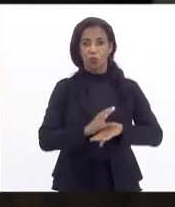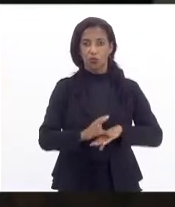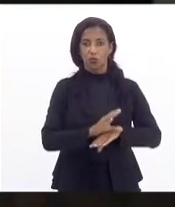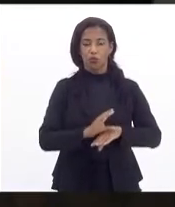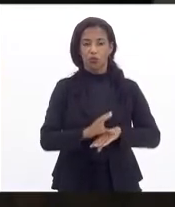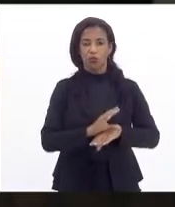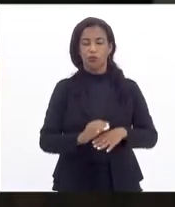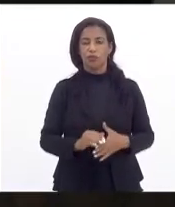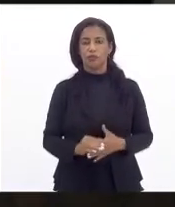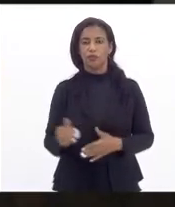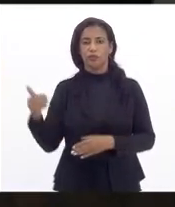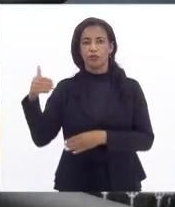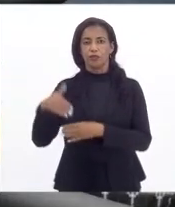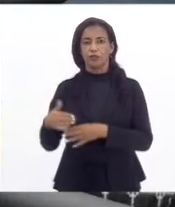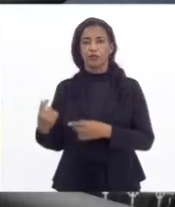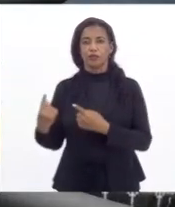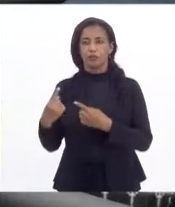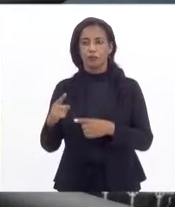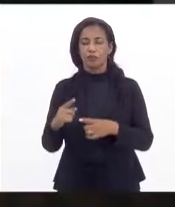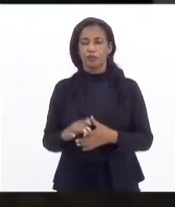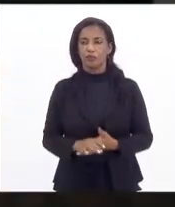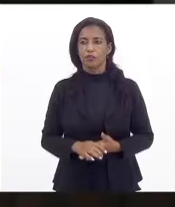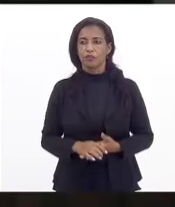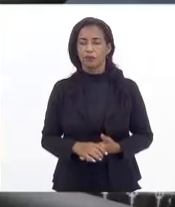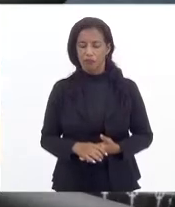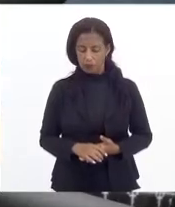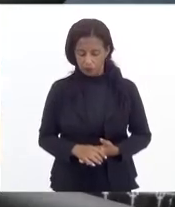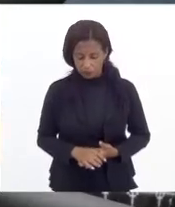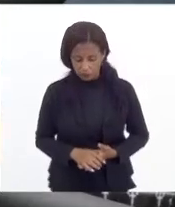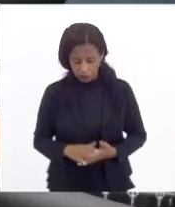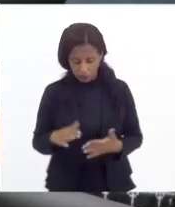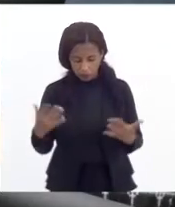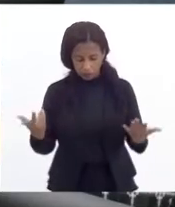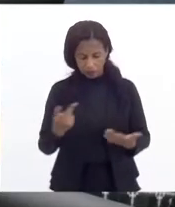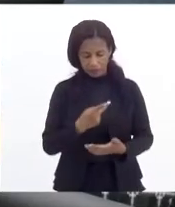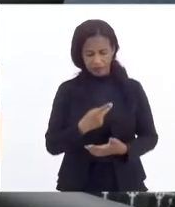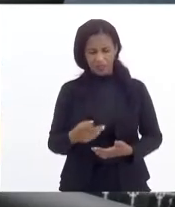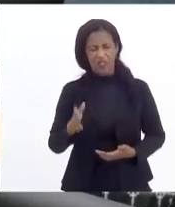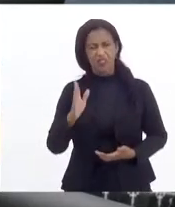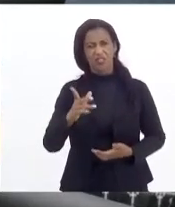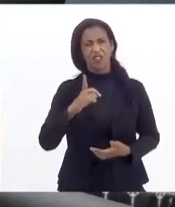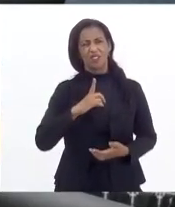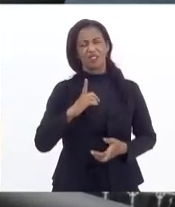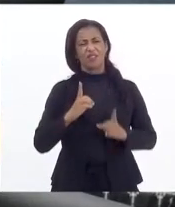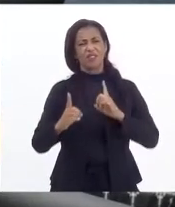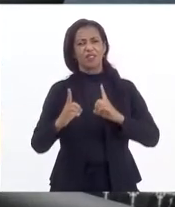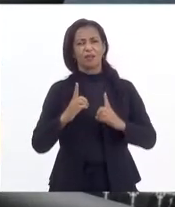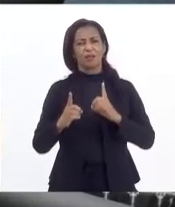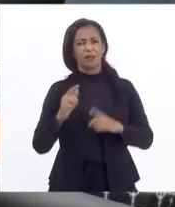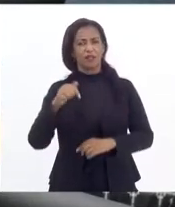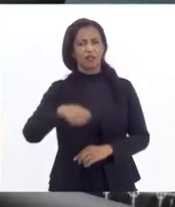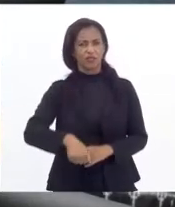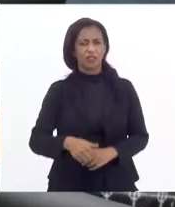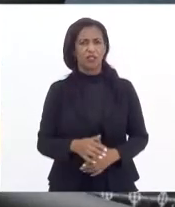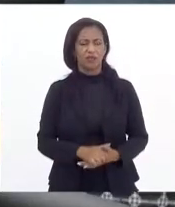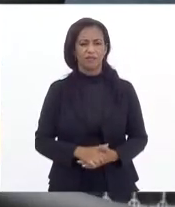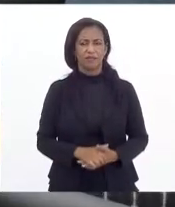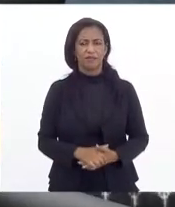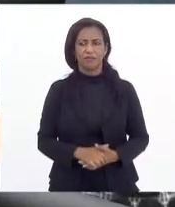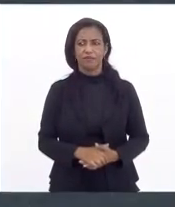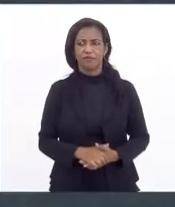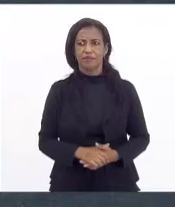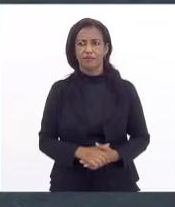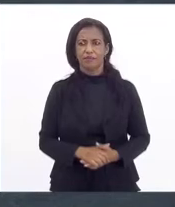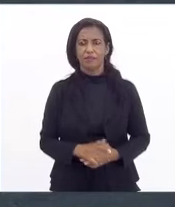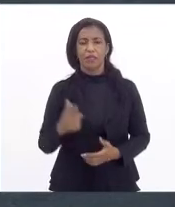presidente. Voto divergente, senhor presidente. Deputado Luiz Paulo. Senhor presidente, a gente já teve esse debate aqui em plenário